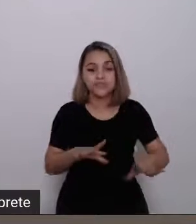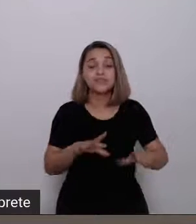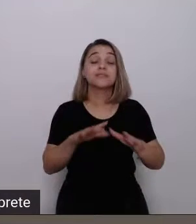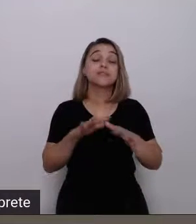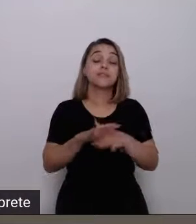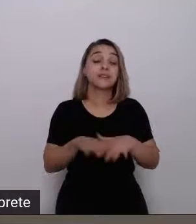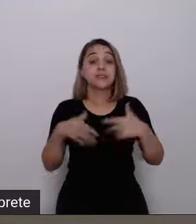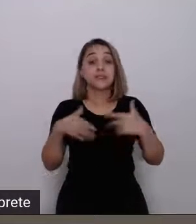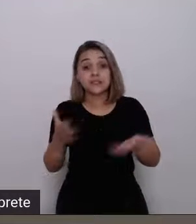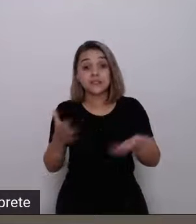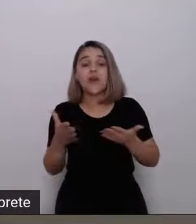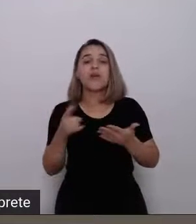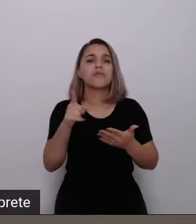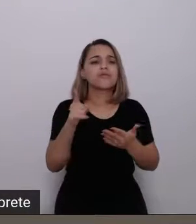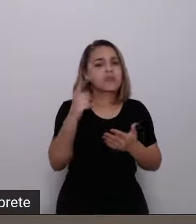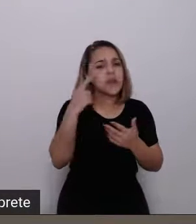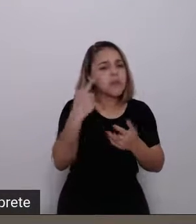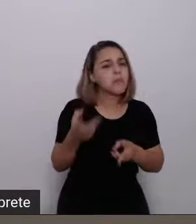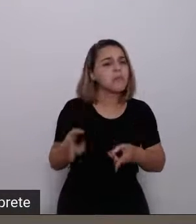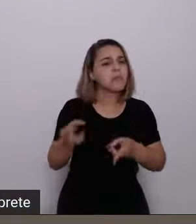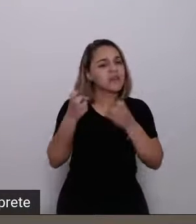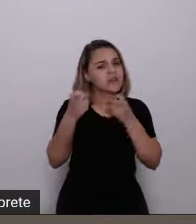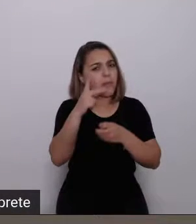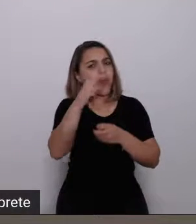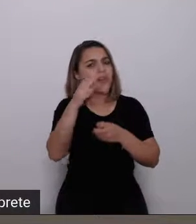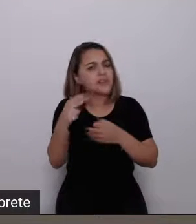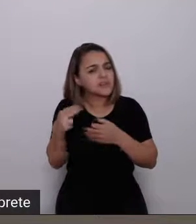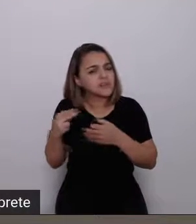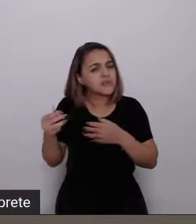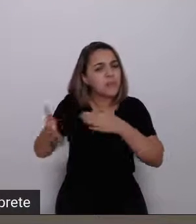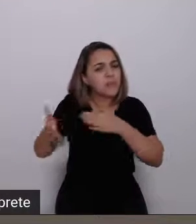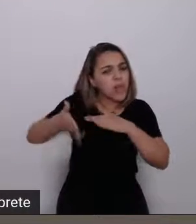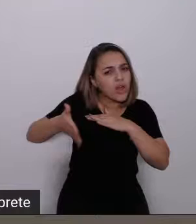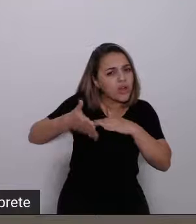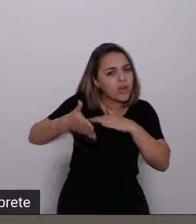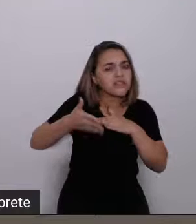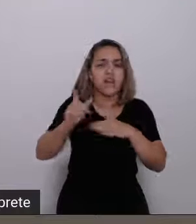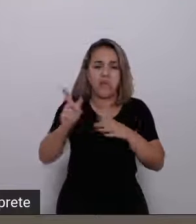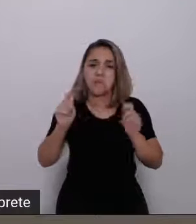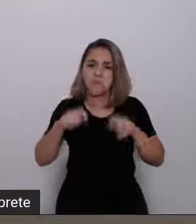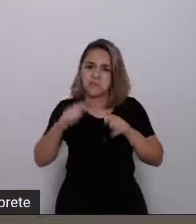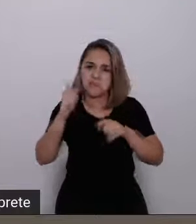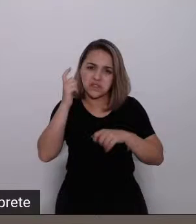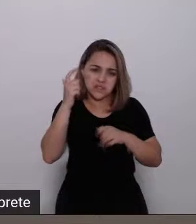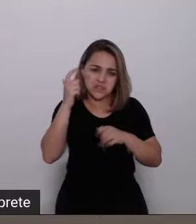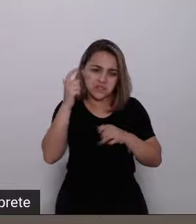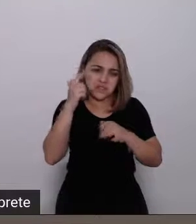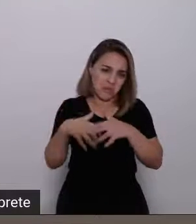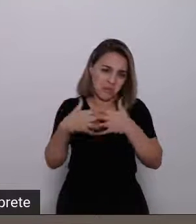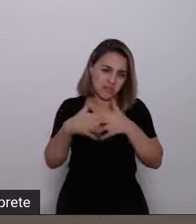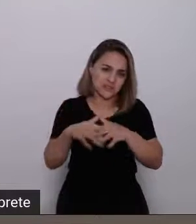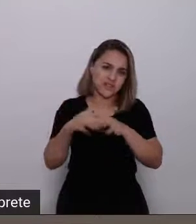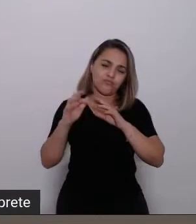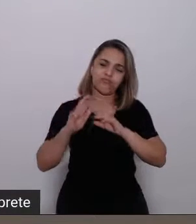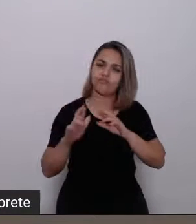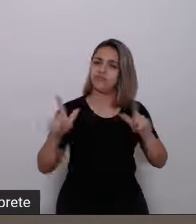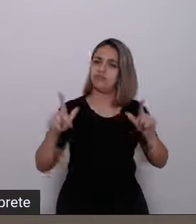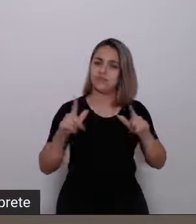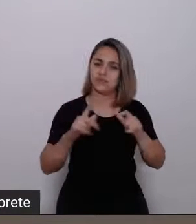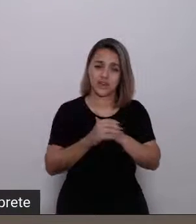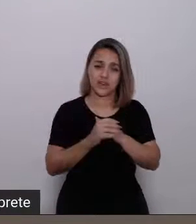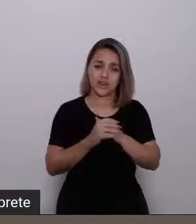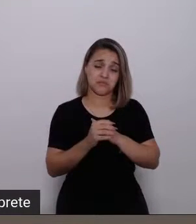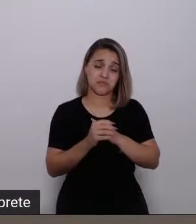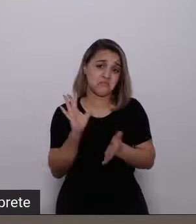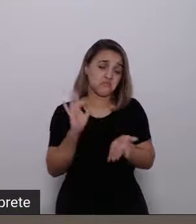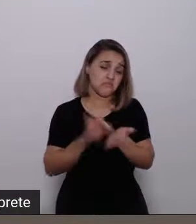nesse pictorialismo algum tipo de modernidade, se na verdade seria possível pensar esse pictorialismo de outra forma, porque de fato tem uma criação,